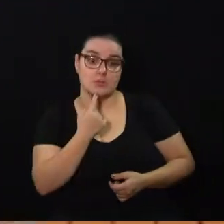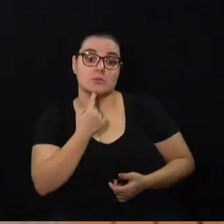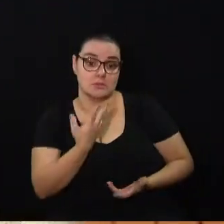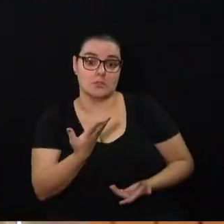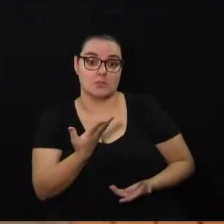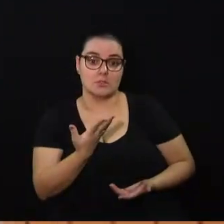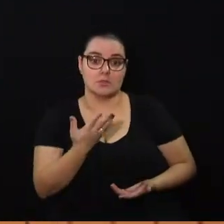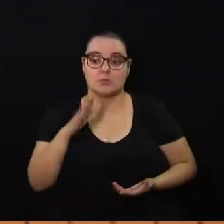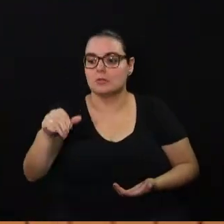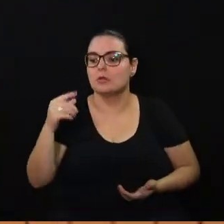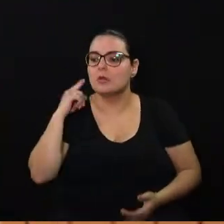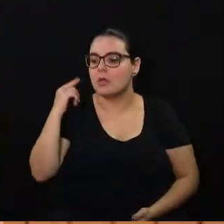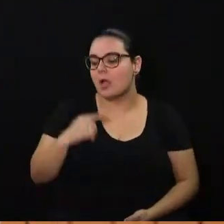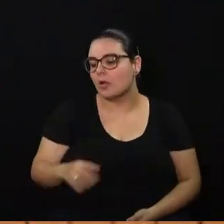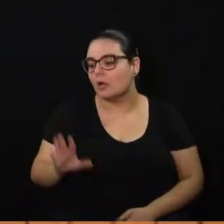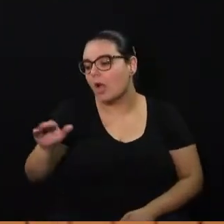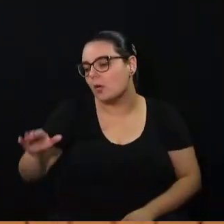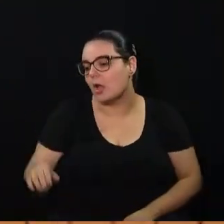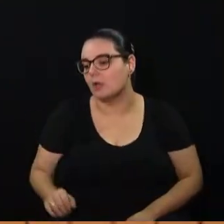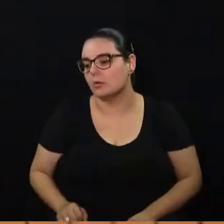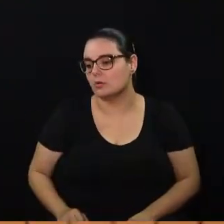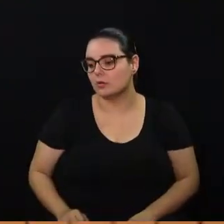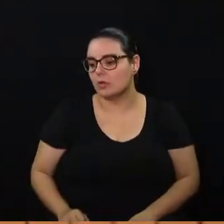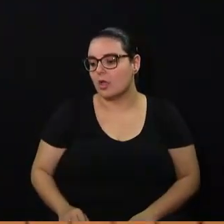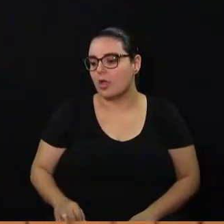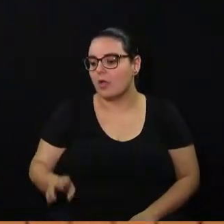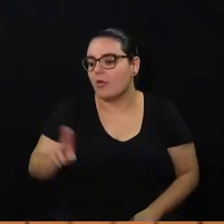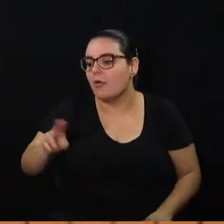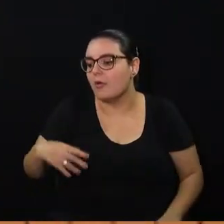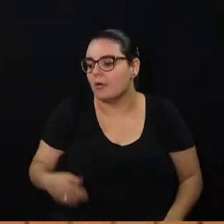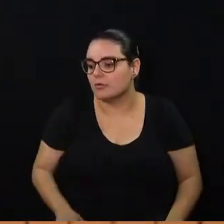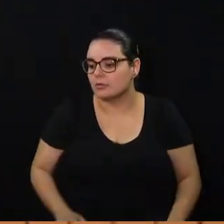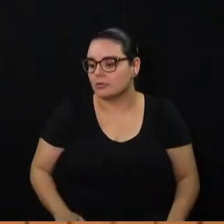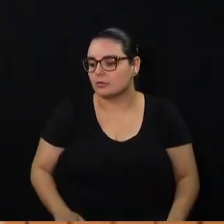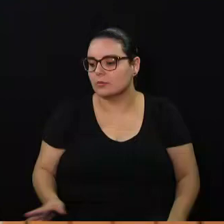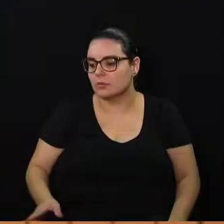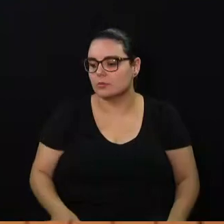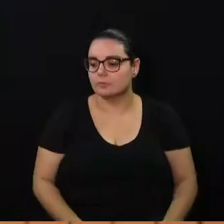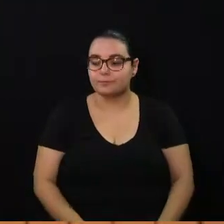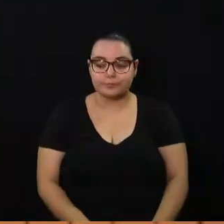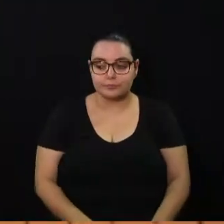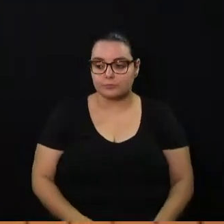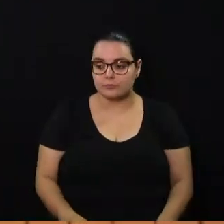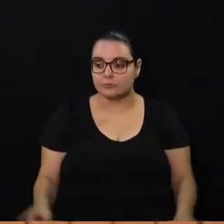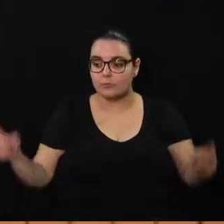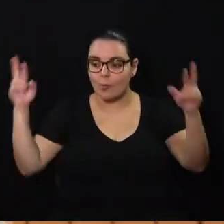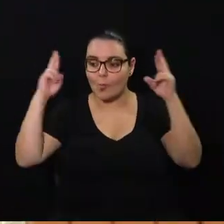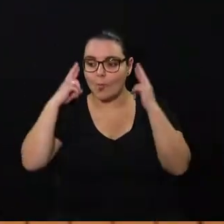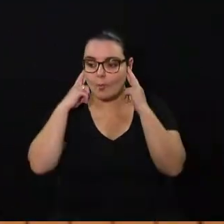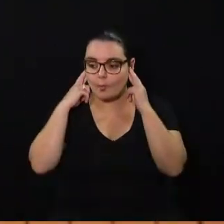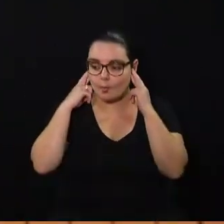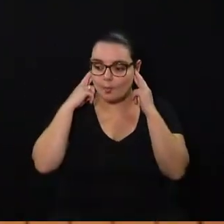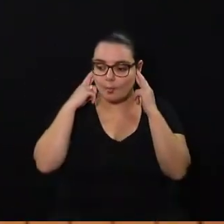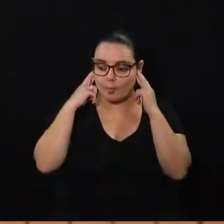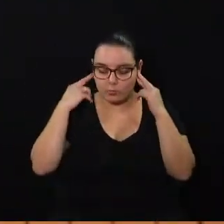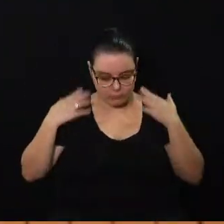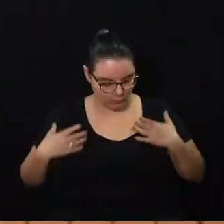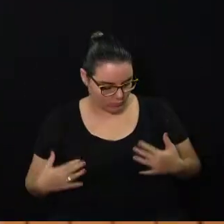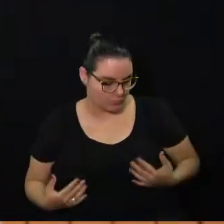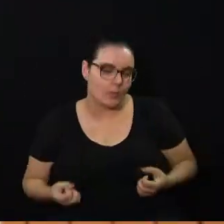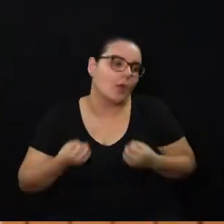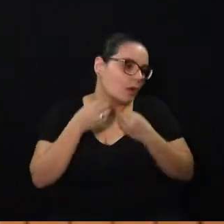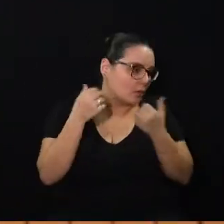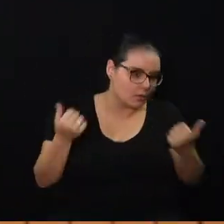eu chamo meu filho ele não me responde esse filho ele está escutando ele é organicamente está tudo bem em termos